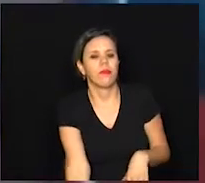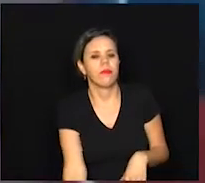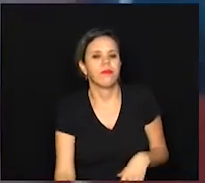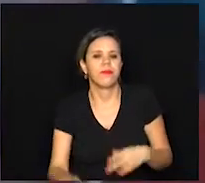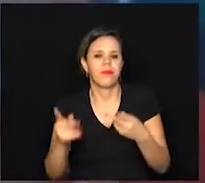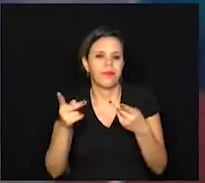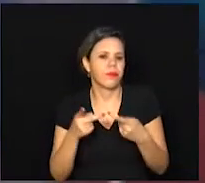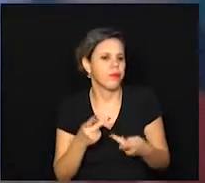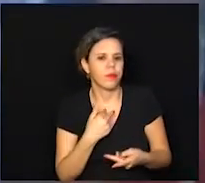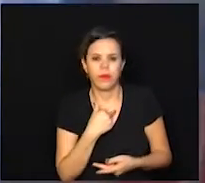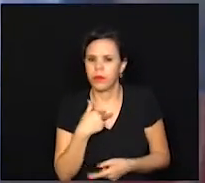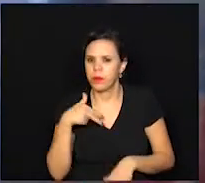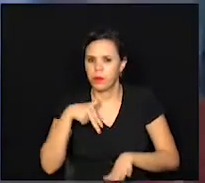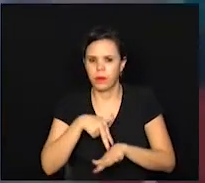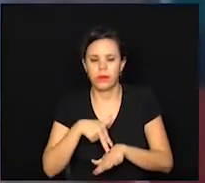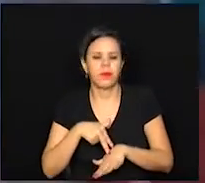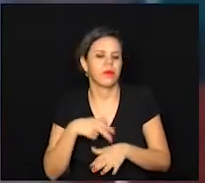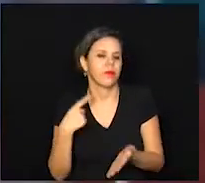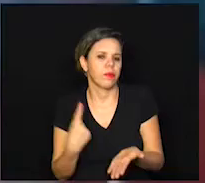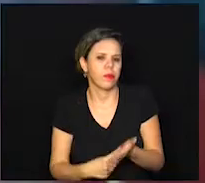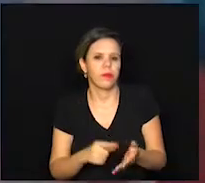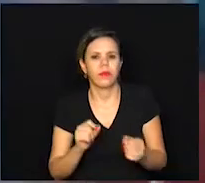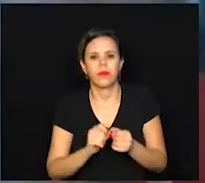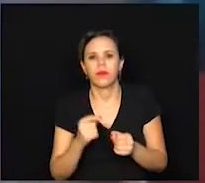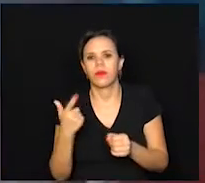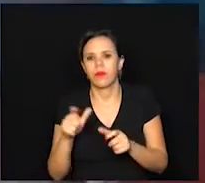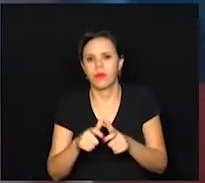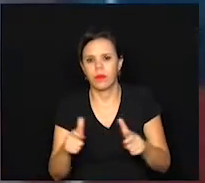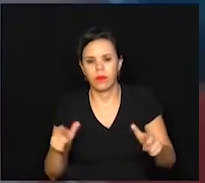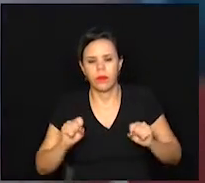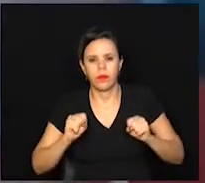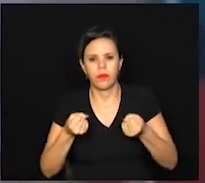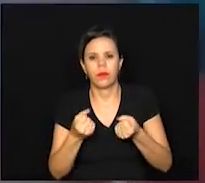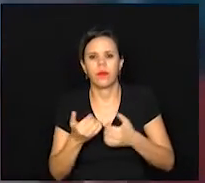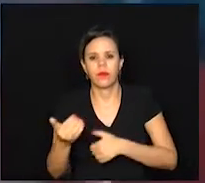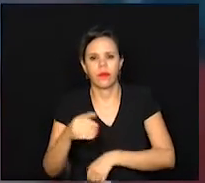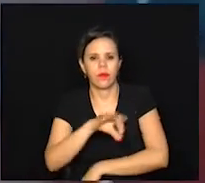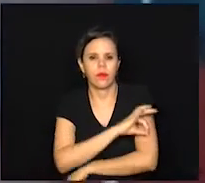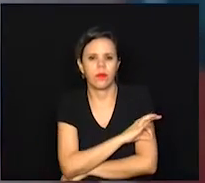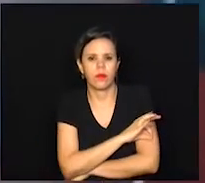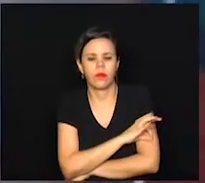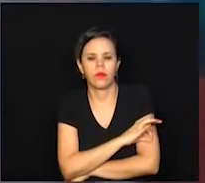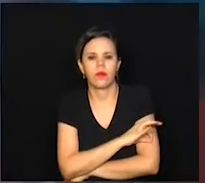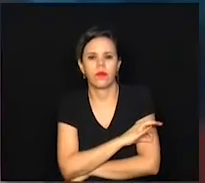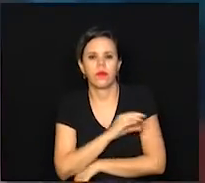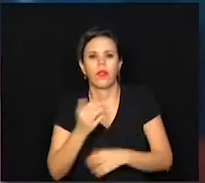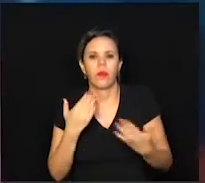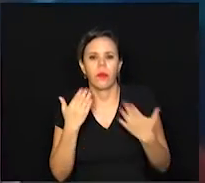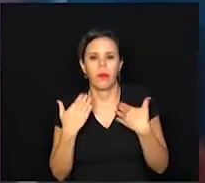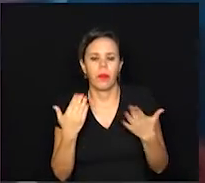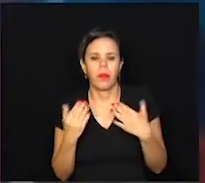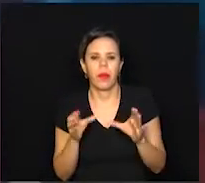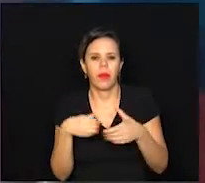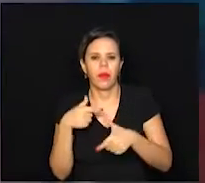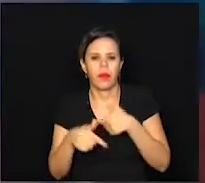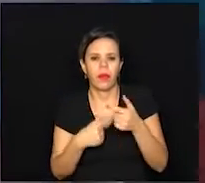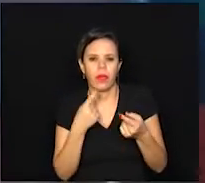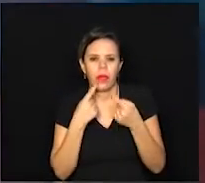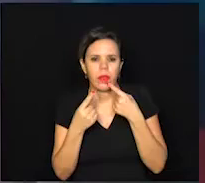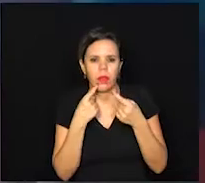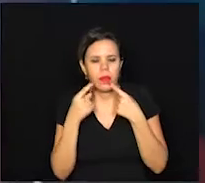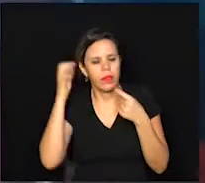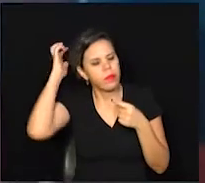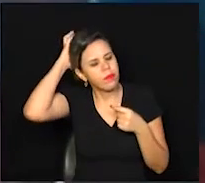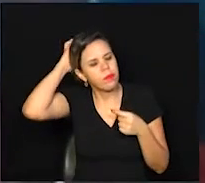Executivo não pôde por agenda, vamos fazer um grande esforço para que o Executivo sente junto aqui com a Comissão, dialogue sobre